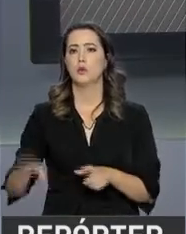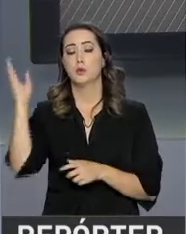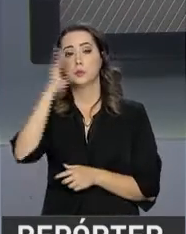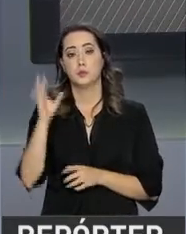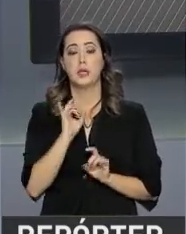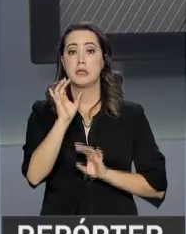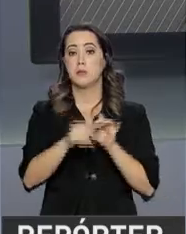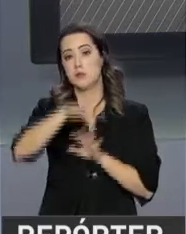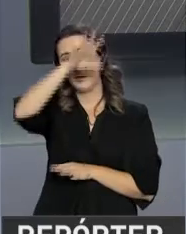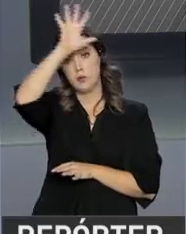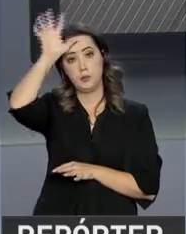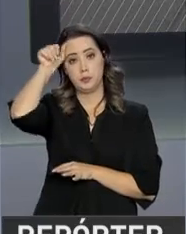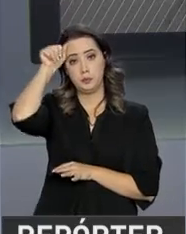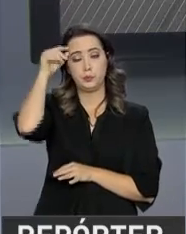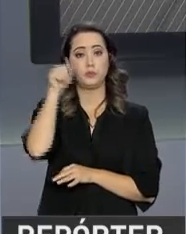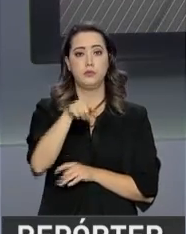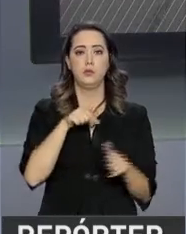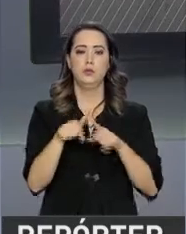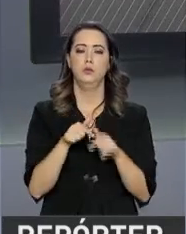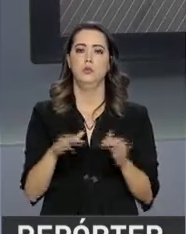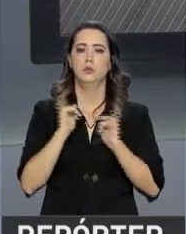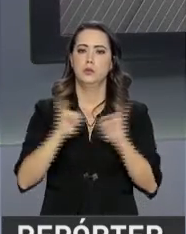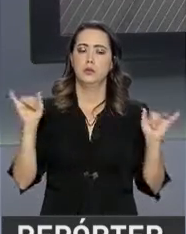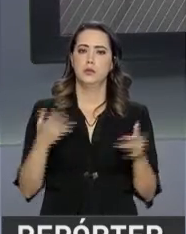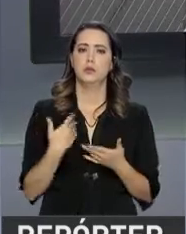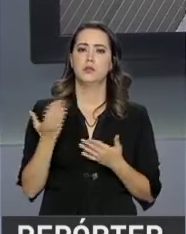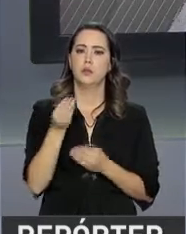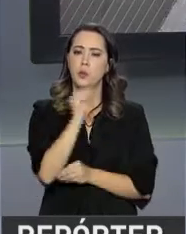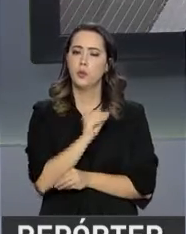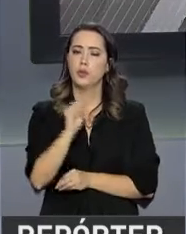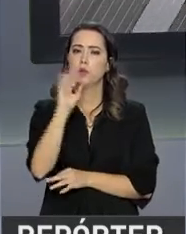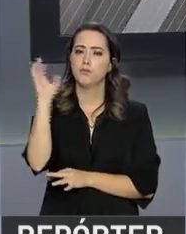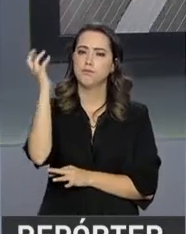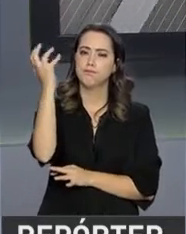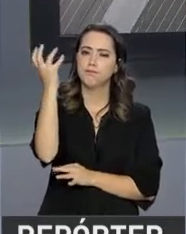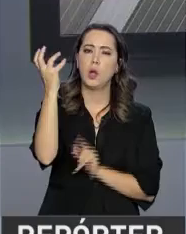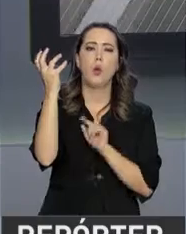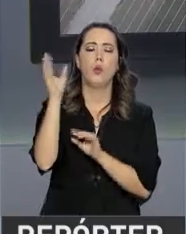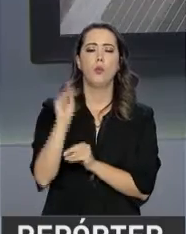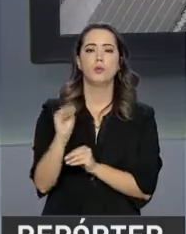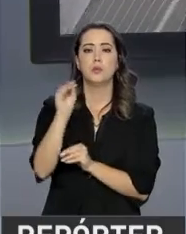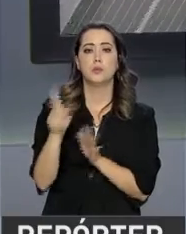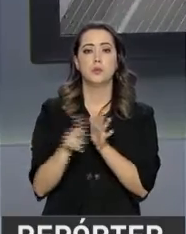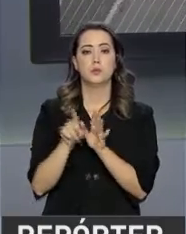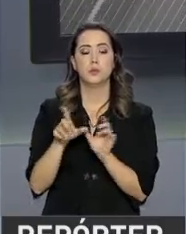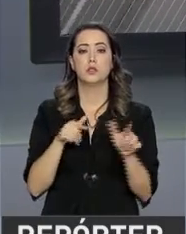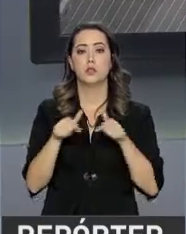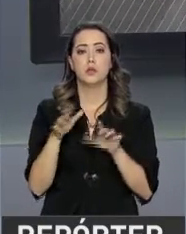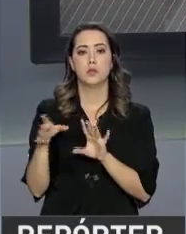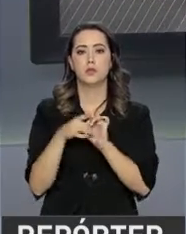em especial na amazônia a ação lançada recentemente que quer preservar a vegetação nativa por meio de ações conjuntas